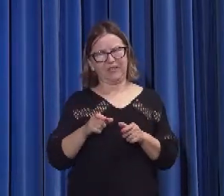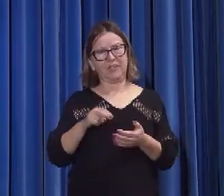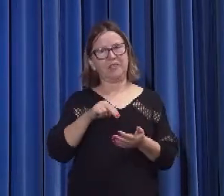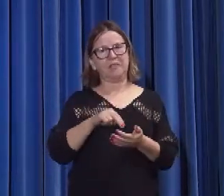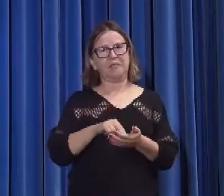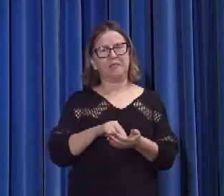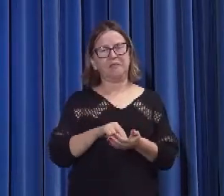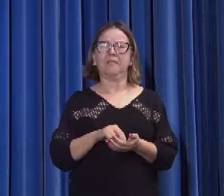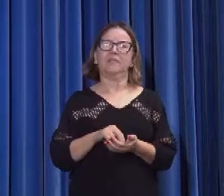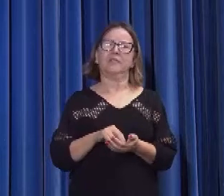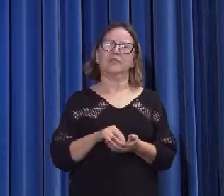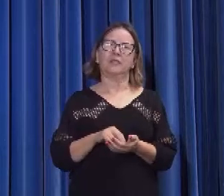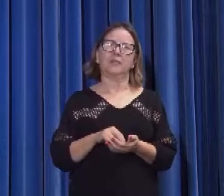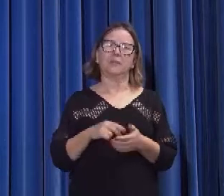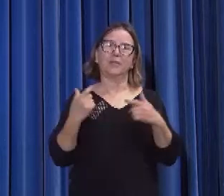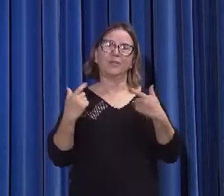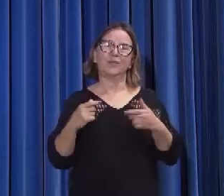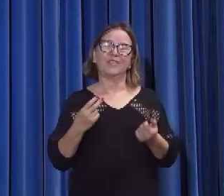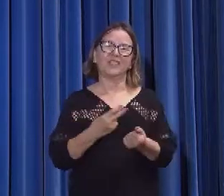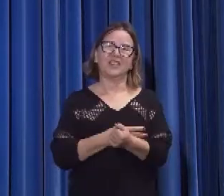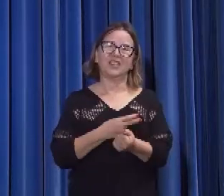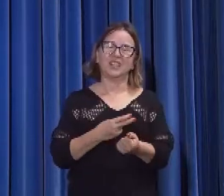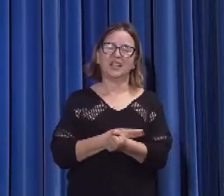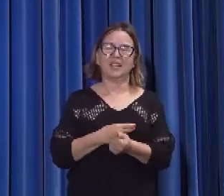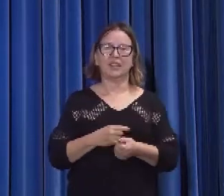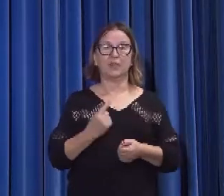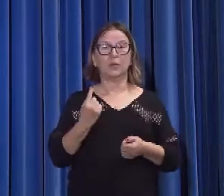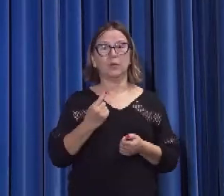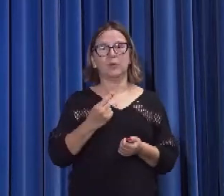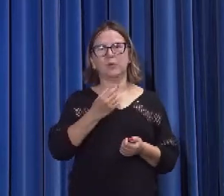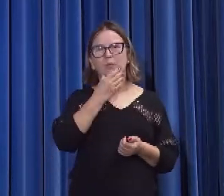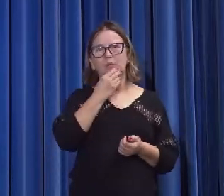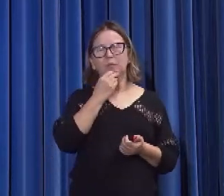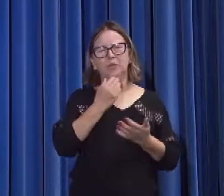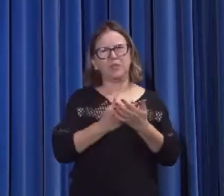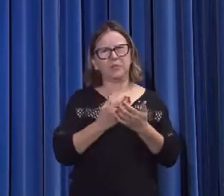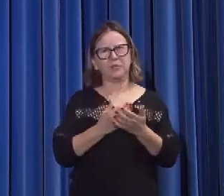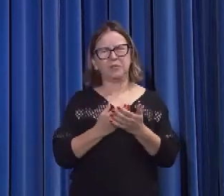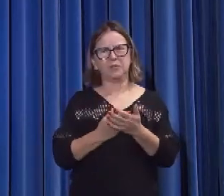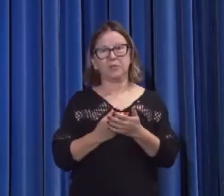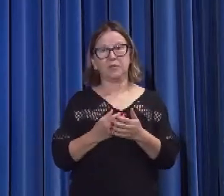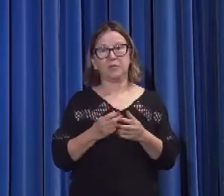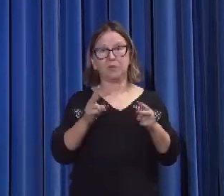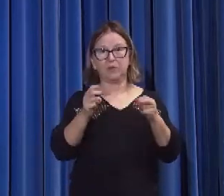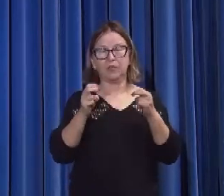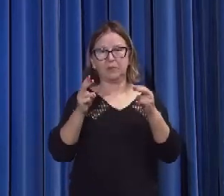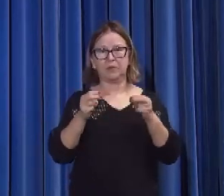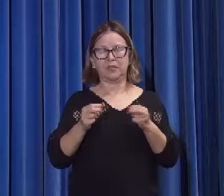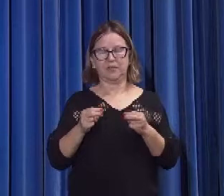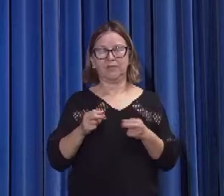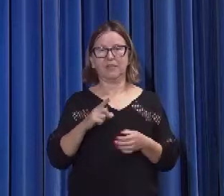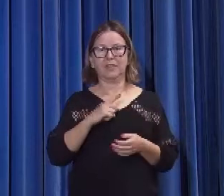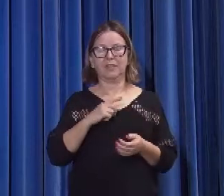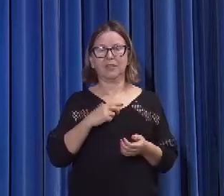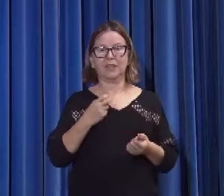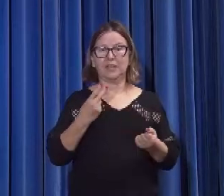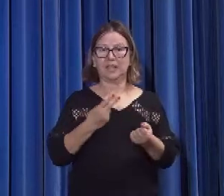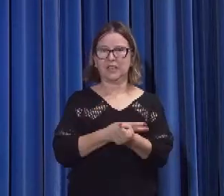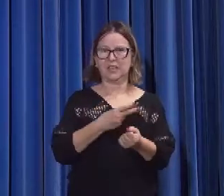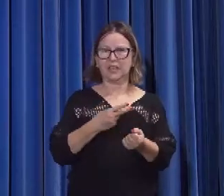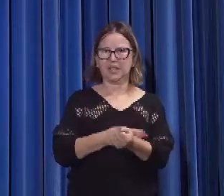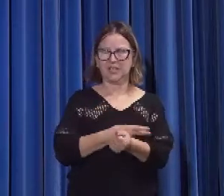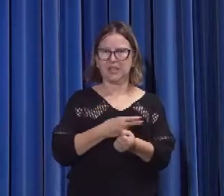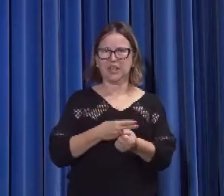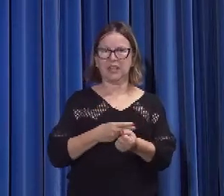americano, observou que são 3 os equívocos mais comuns nessa área. E que, inclusive, tratamos aqui no nosso último